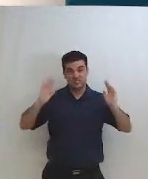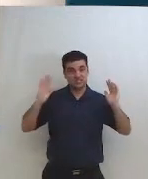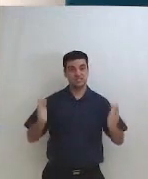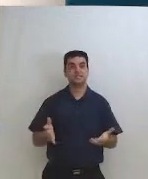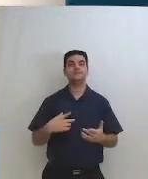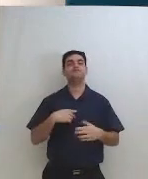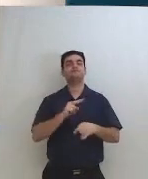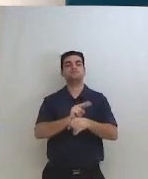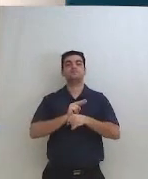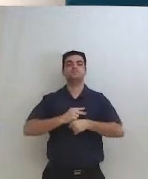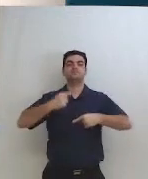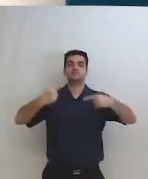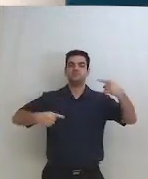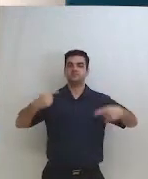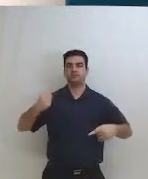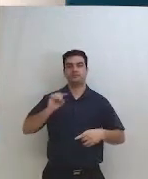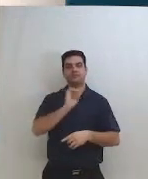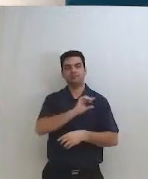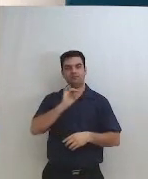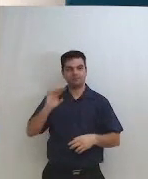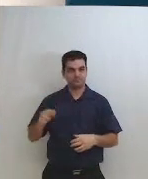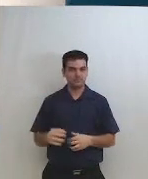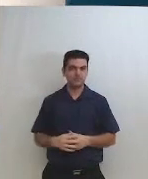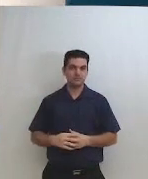do contraditório.